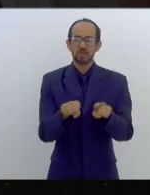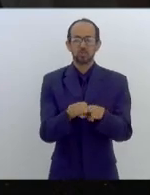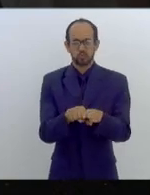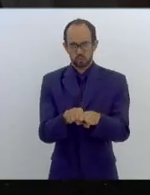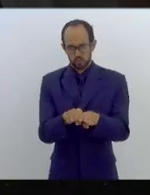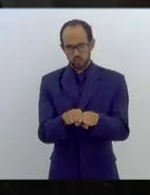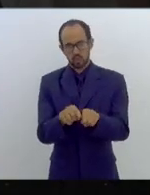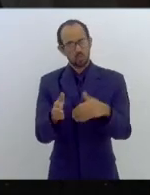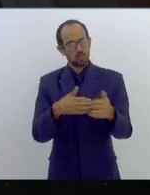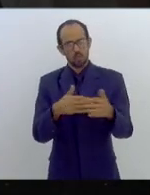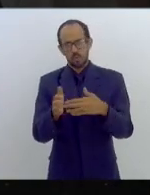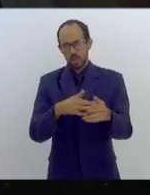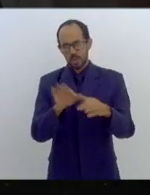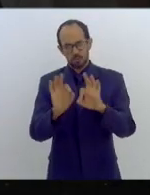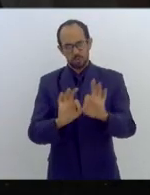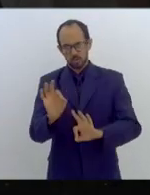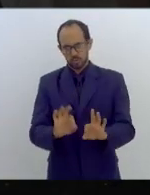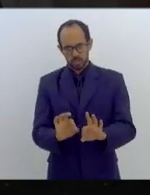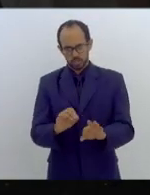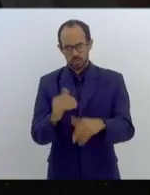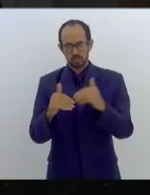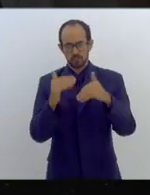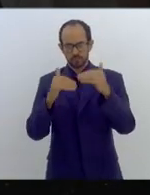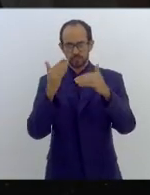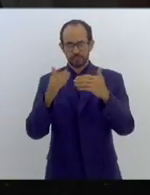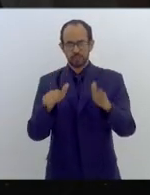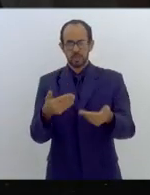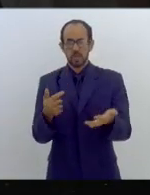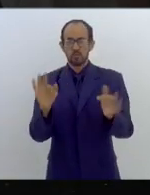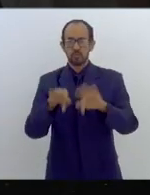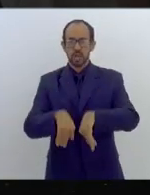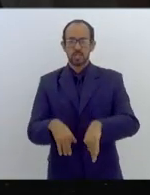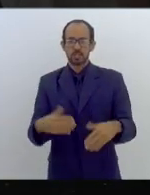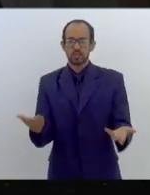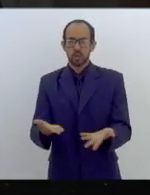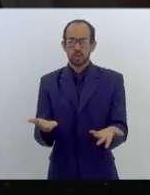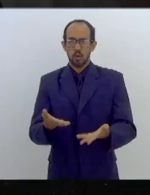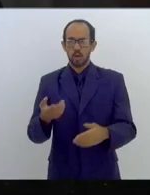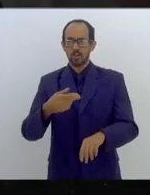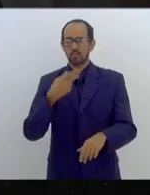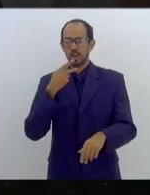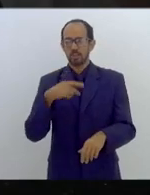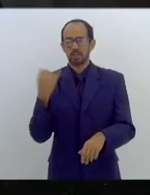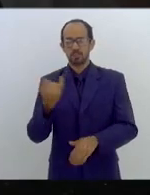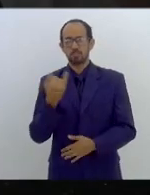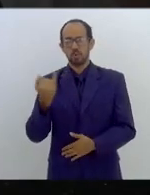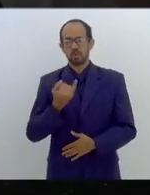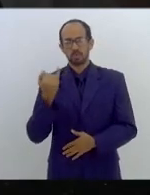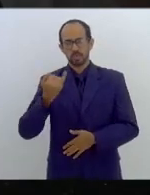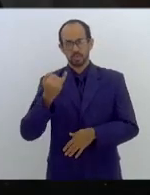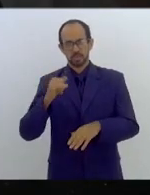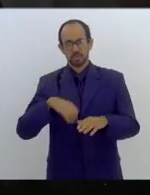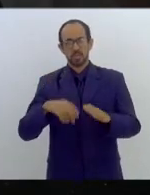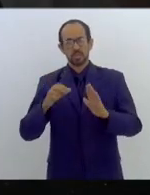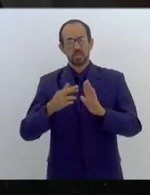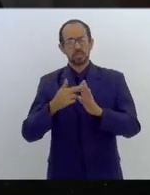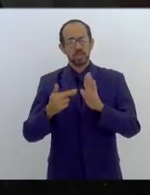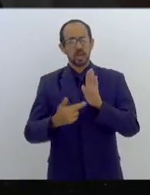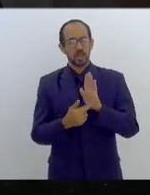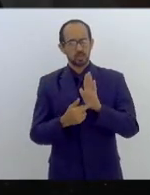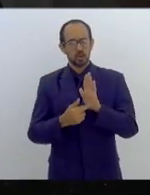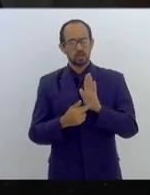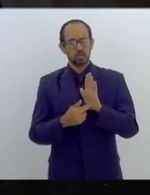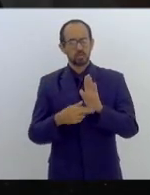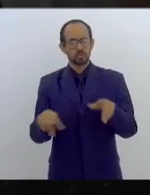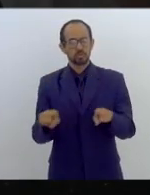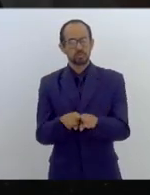de desenvolvimento. Portanto, eu quero aqui concluir a minha manifestação falando da importância desse documento, da importância desse trabalho, a importância